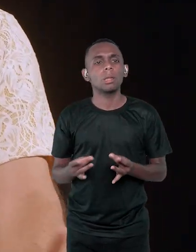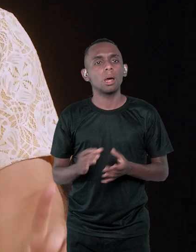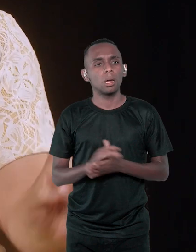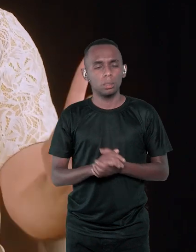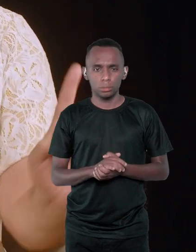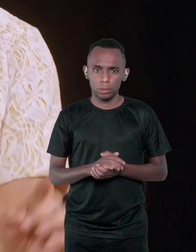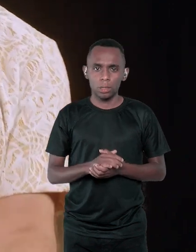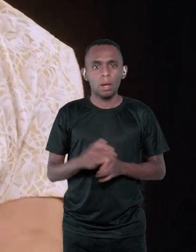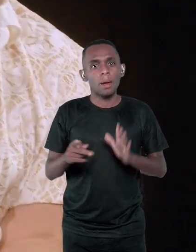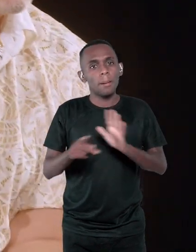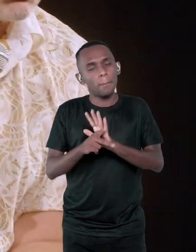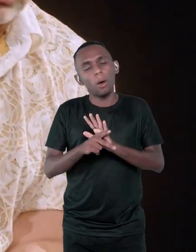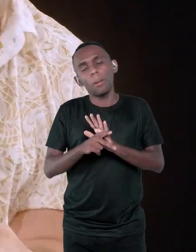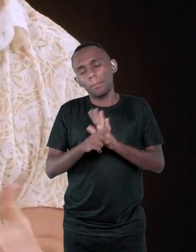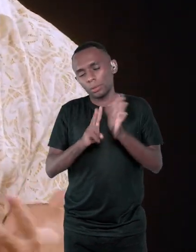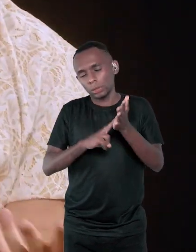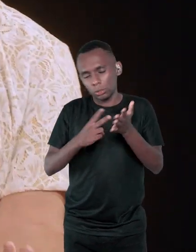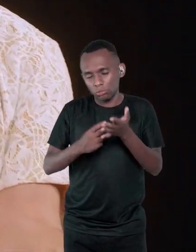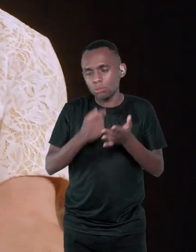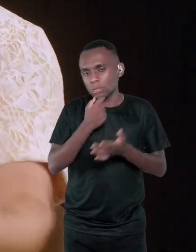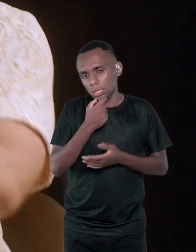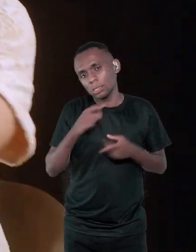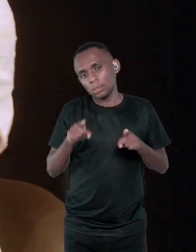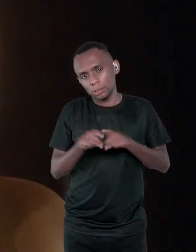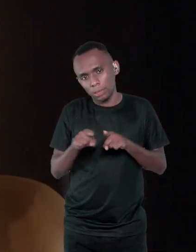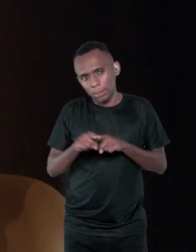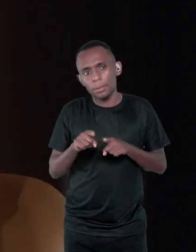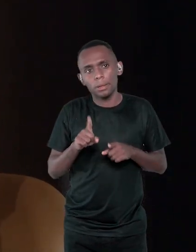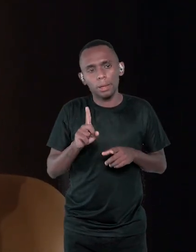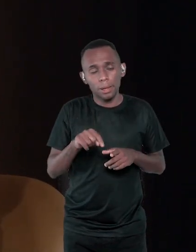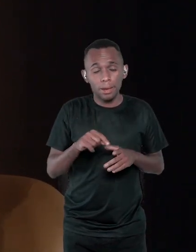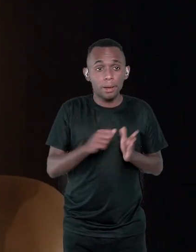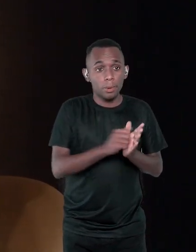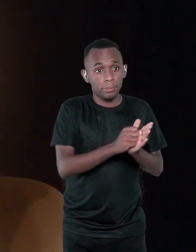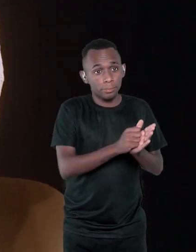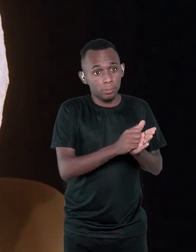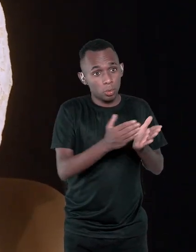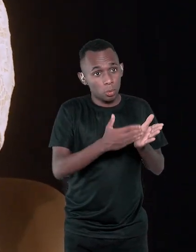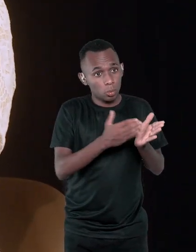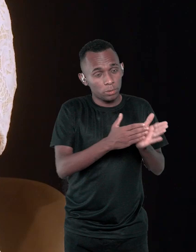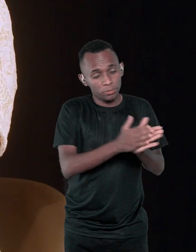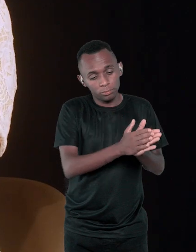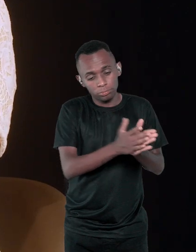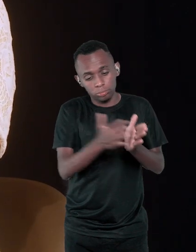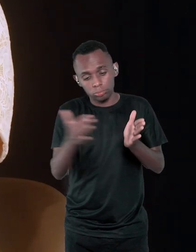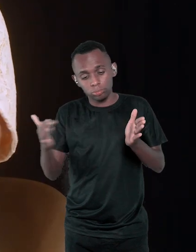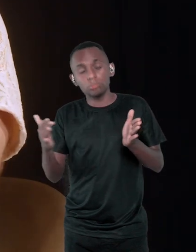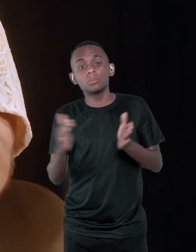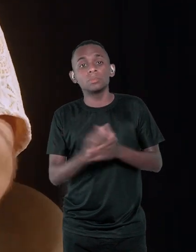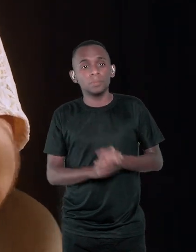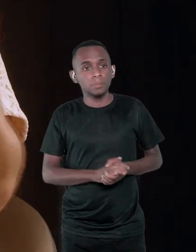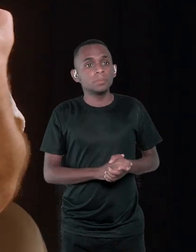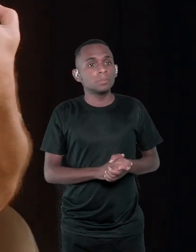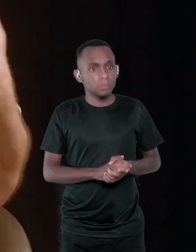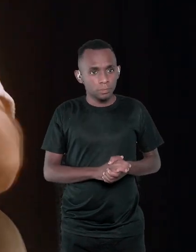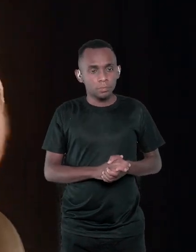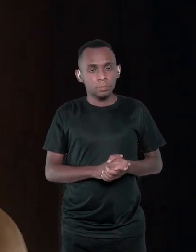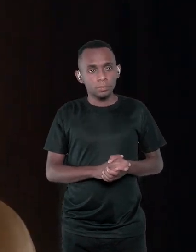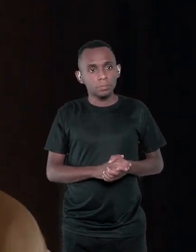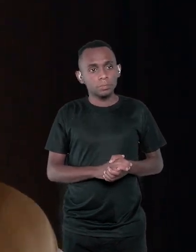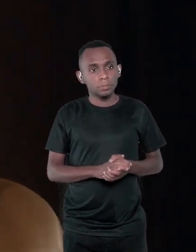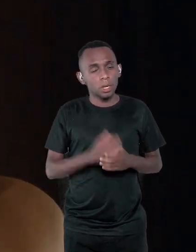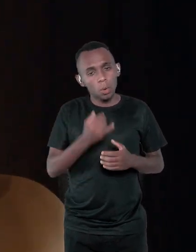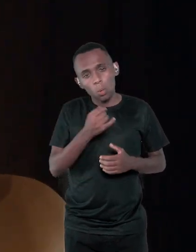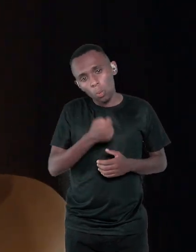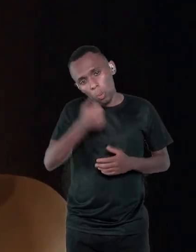Minstry Roy, eu acho que é o nome desse autor, que é uma saga maravilhosa, um pouco como esse aqui, A Idade do Vício, do Depit